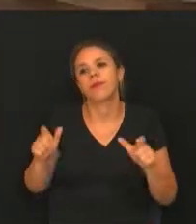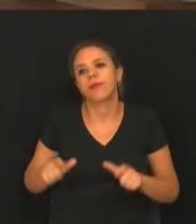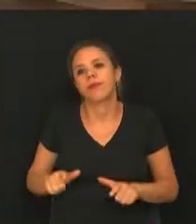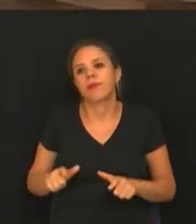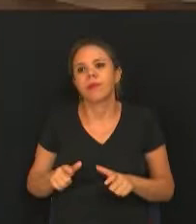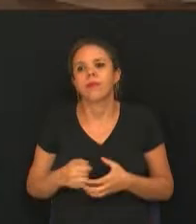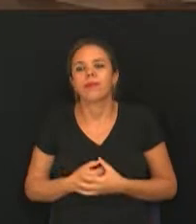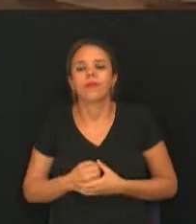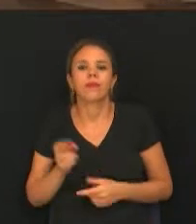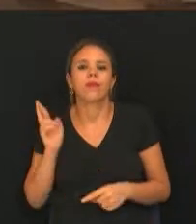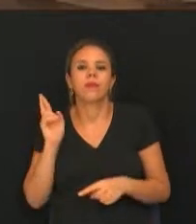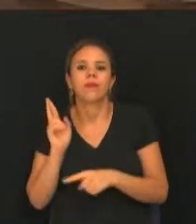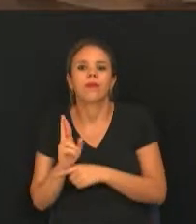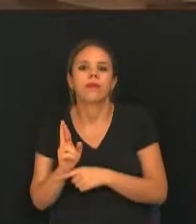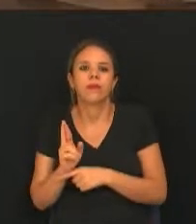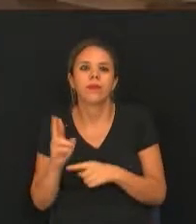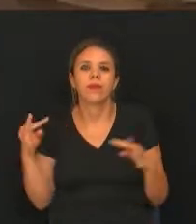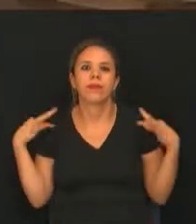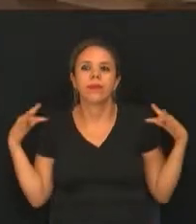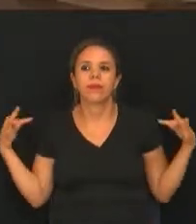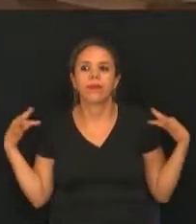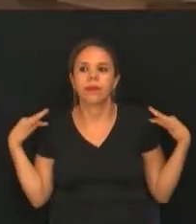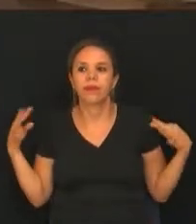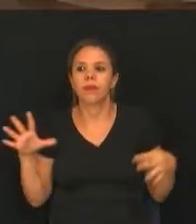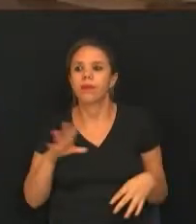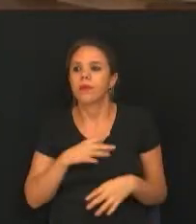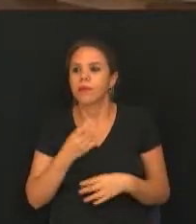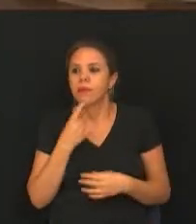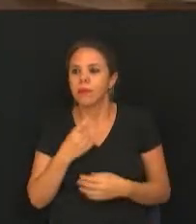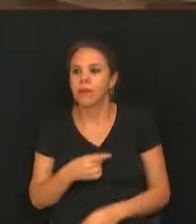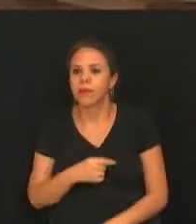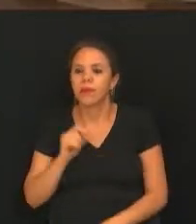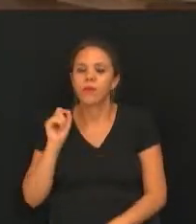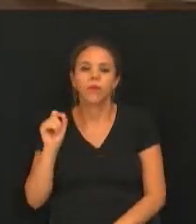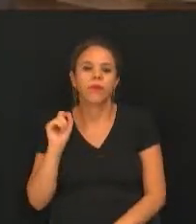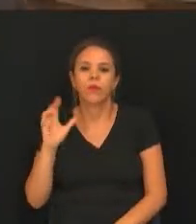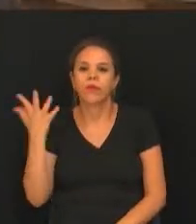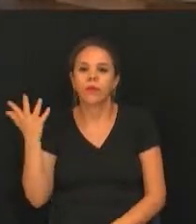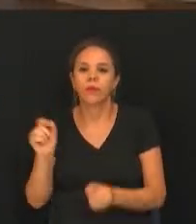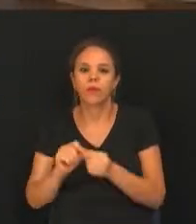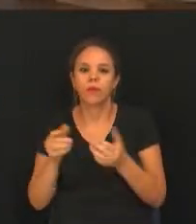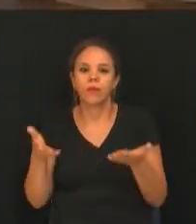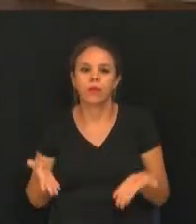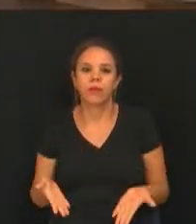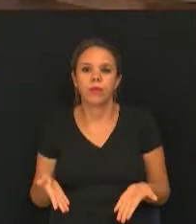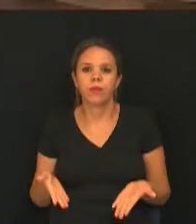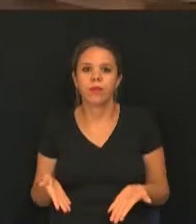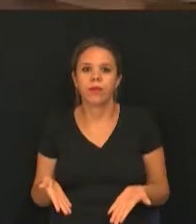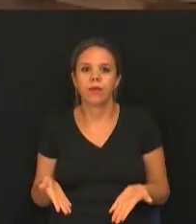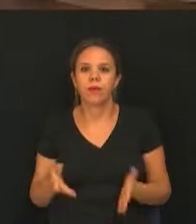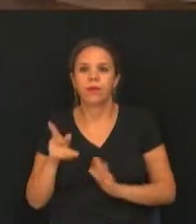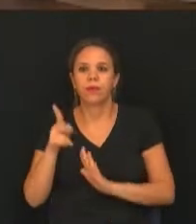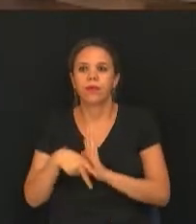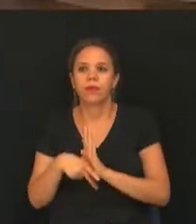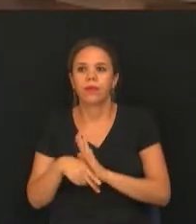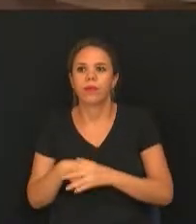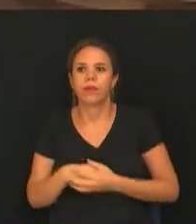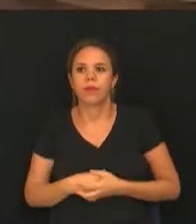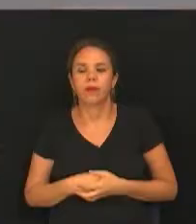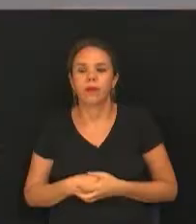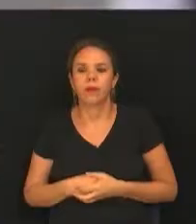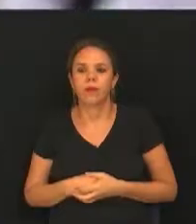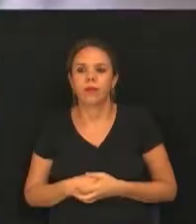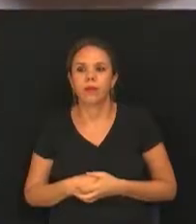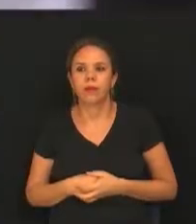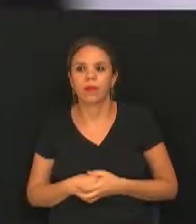de referência, um ponto turístico da cidade de Campinas. O que ainda vai ser feito por aqui? O que ainda está em projeto? Isso, em projeto,